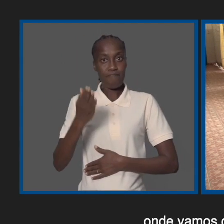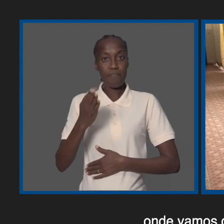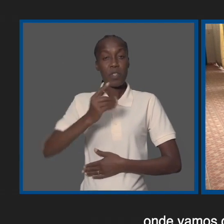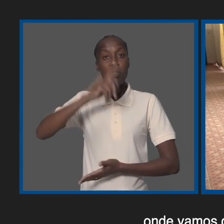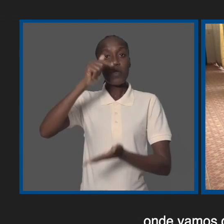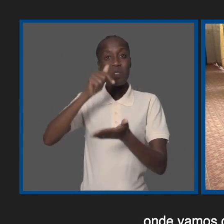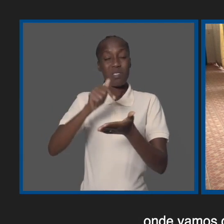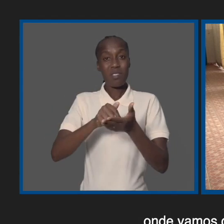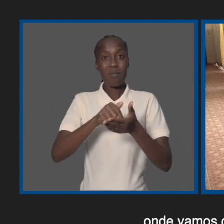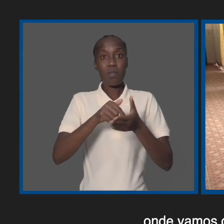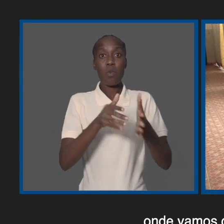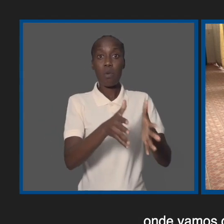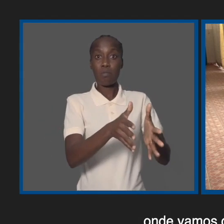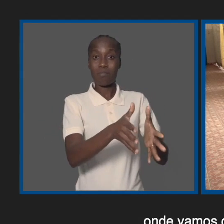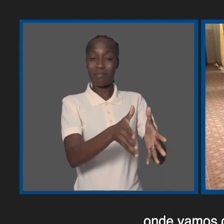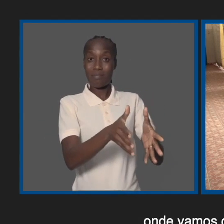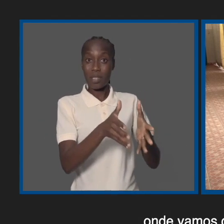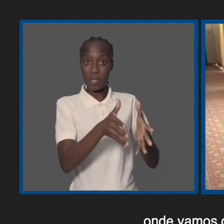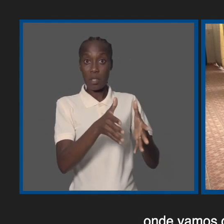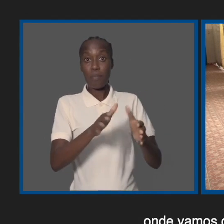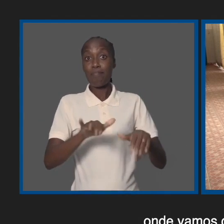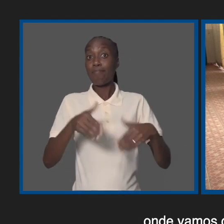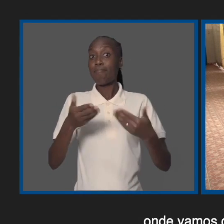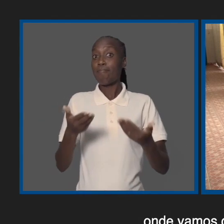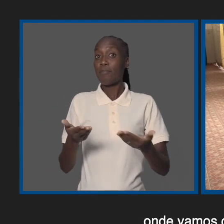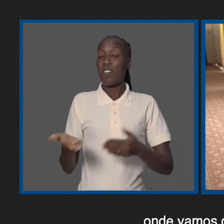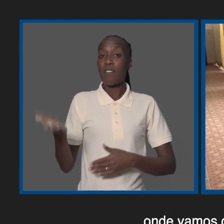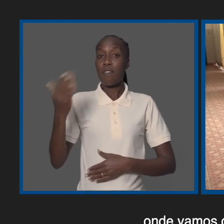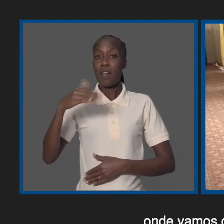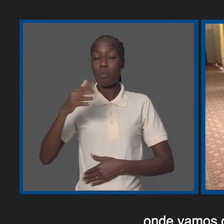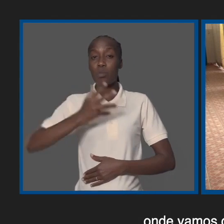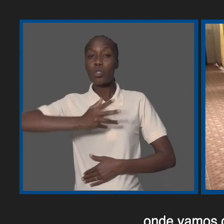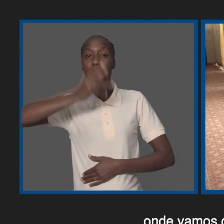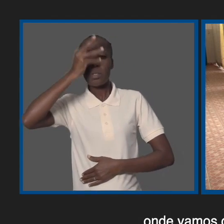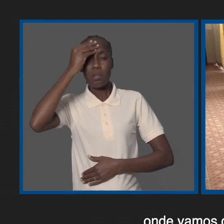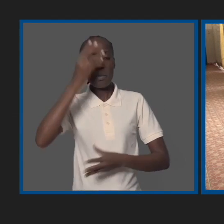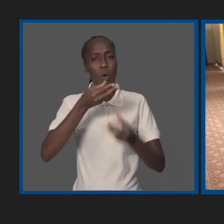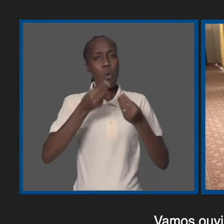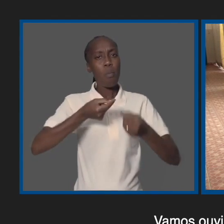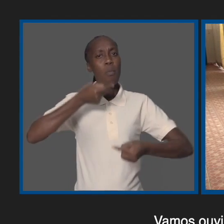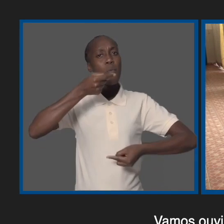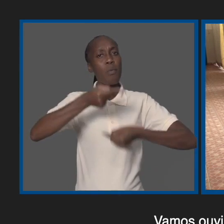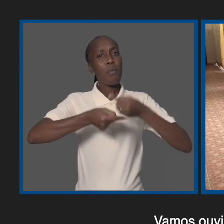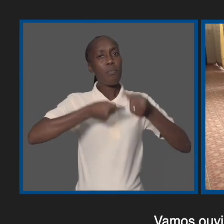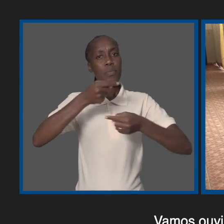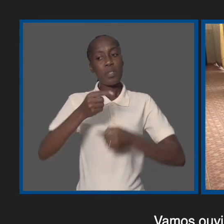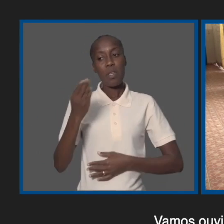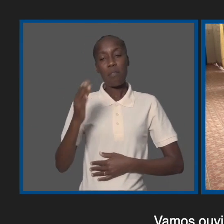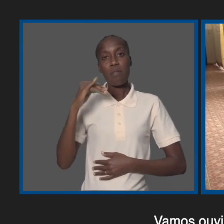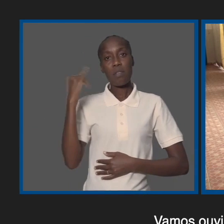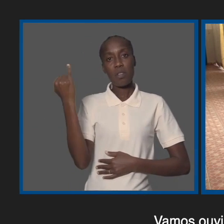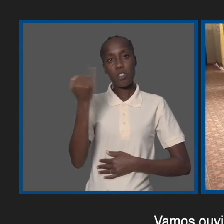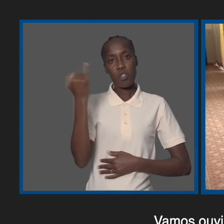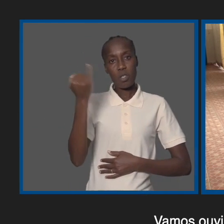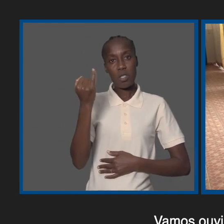onde vamos melhor entender o funcionamento desta instituição, e, no caso, neste departamento, e desta feita. Vamos